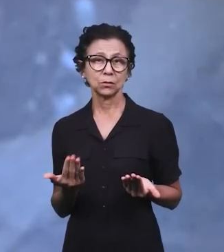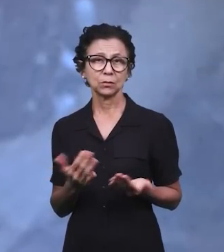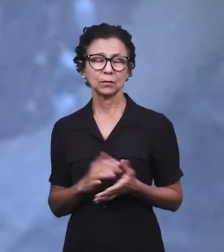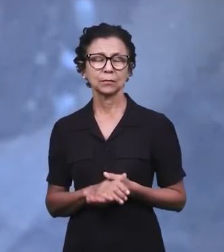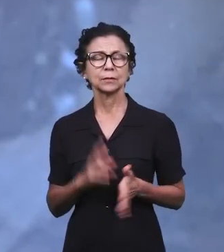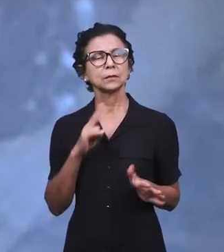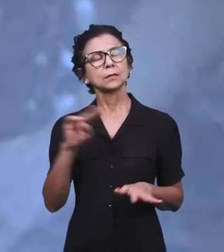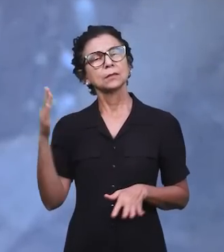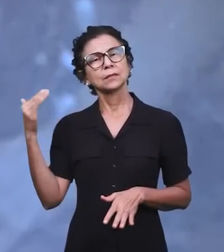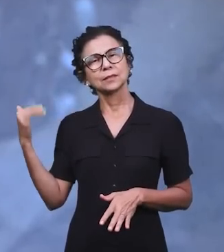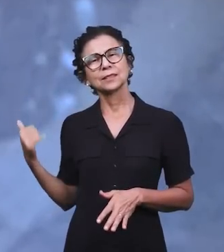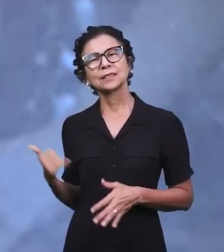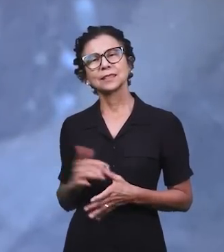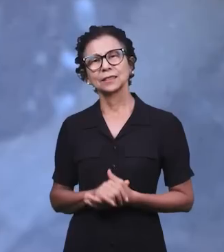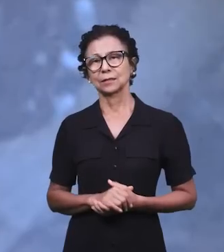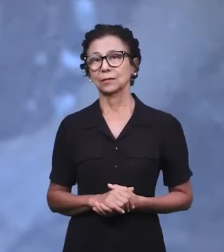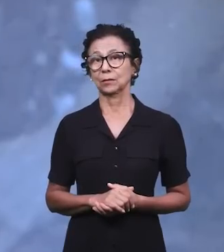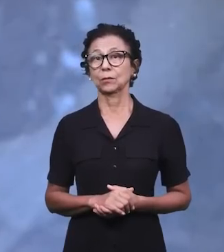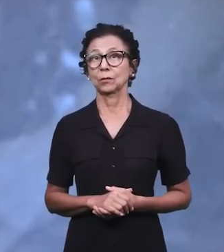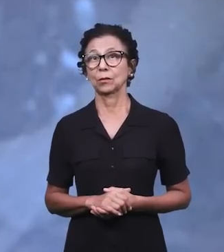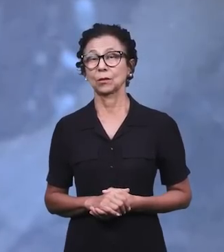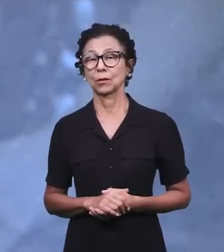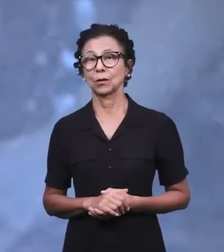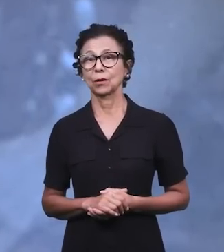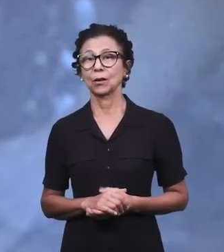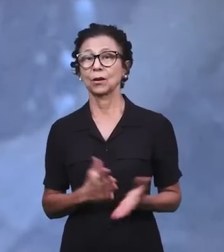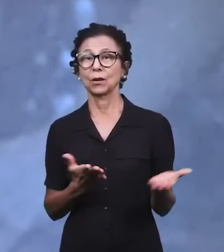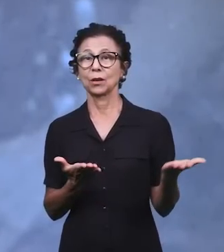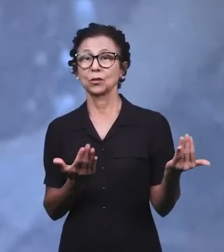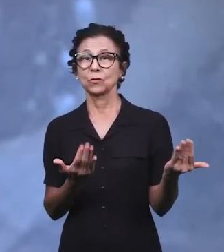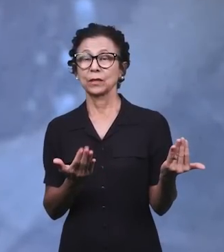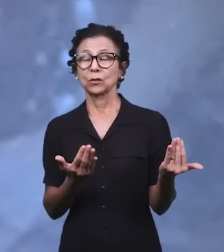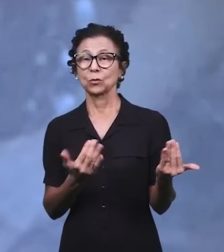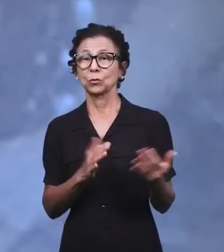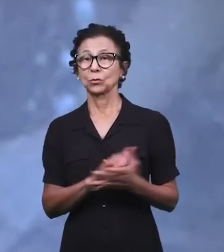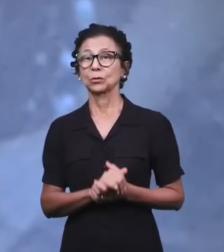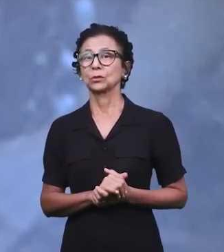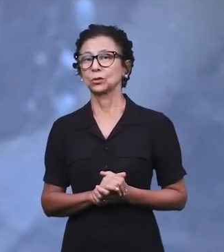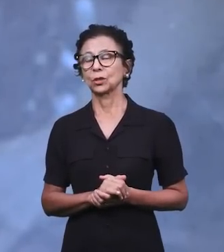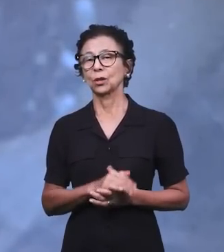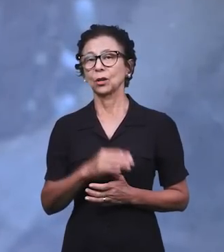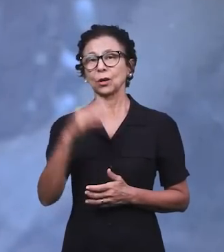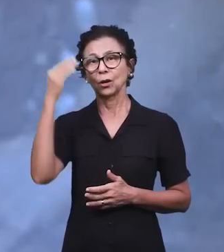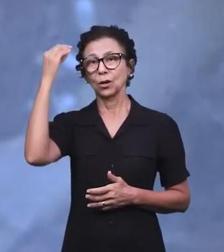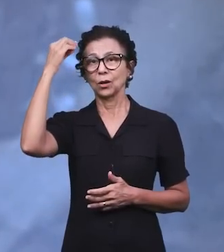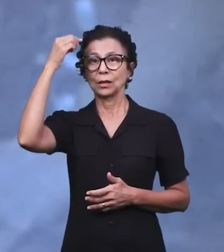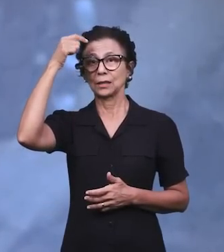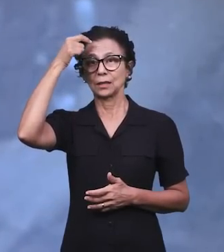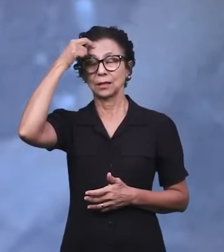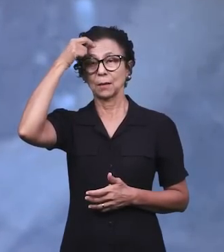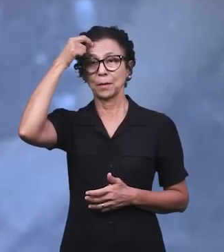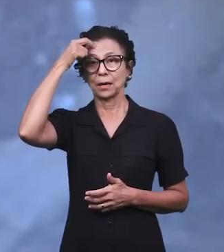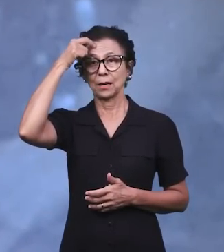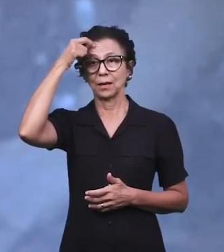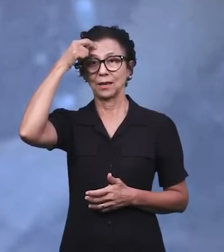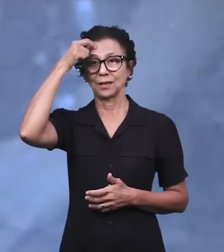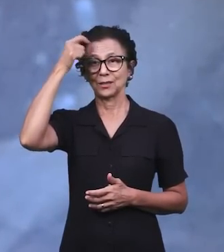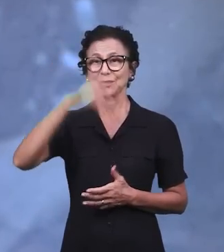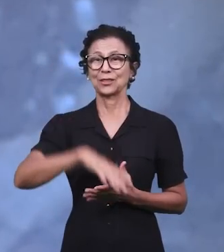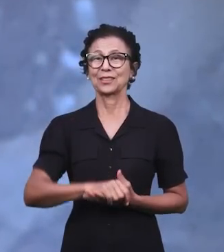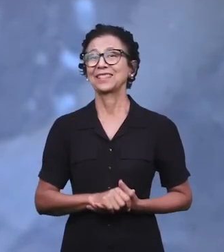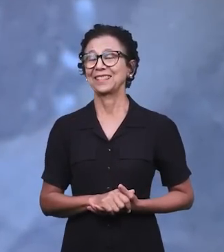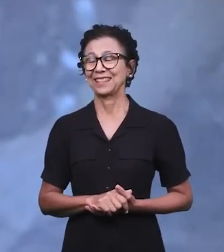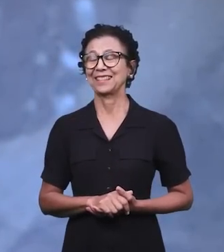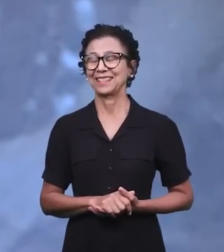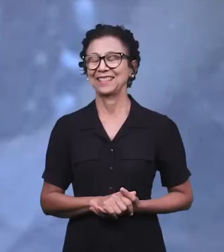da semana passada falando, né? O jovem, né? A juventude está aqui dentro, o estado de espírito, que coisa boa, né? É bom a gente ser jovem, pelo